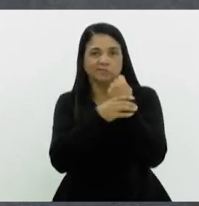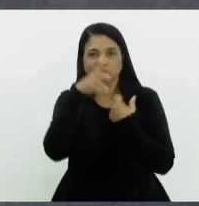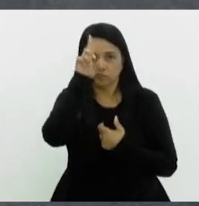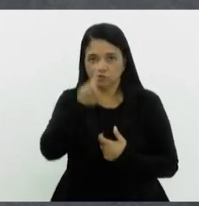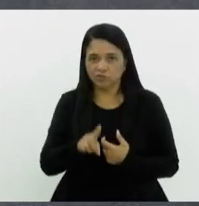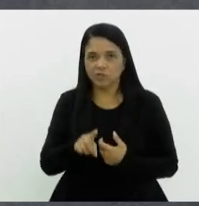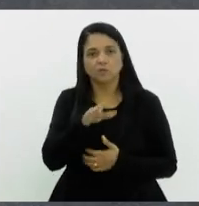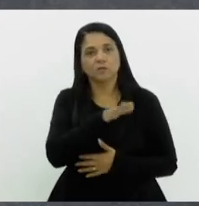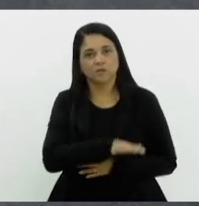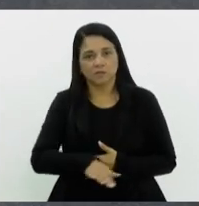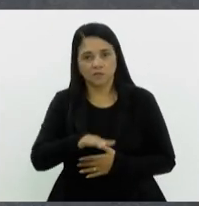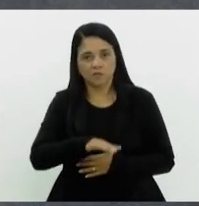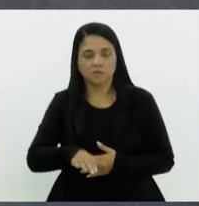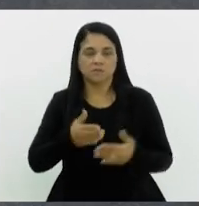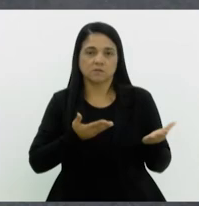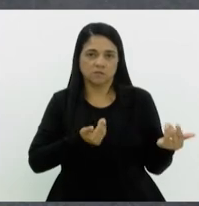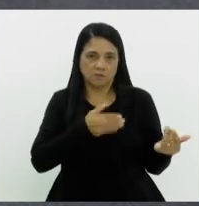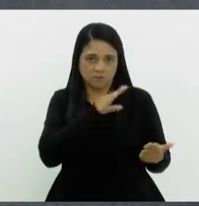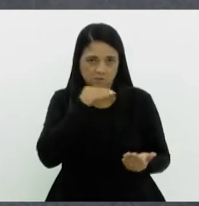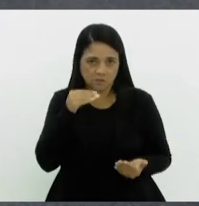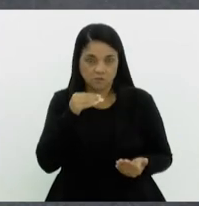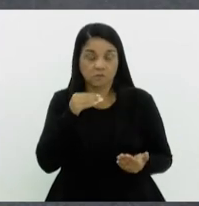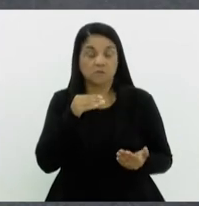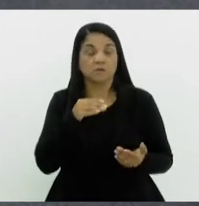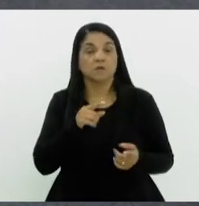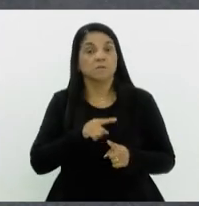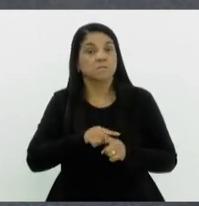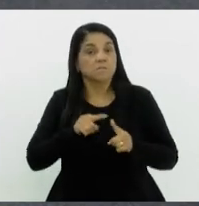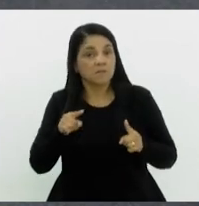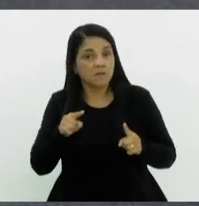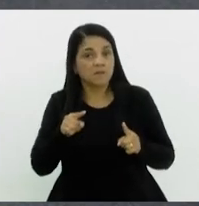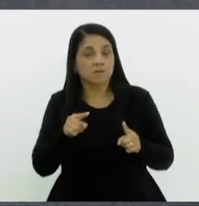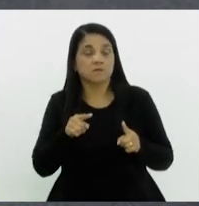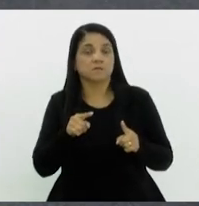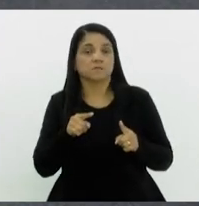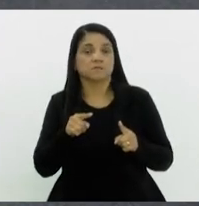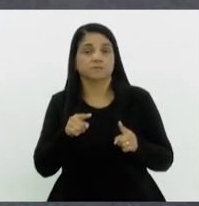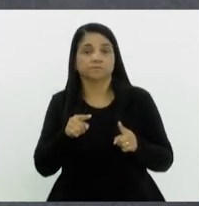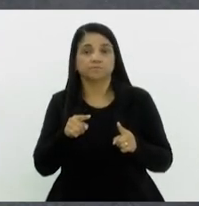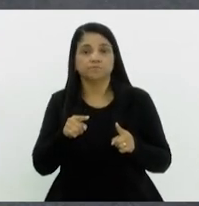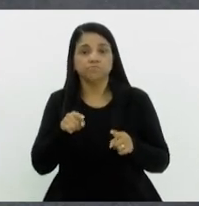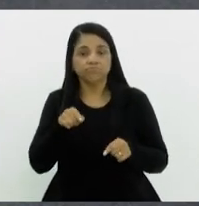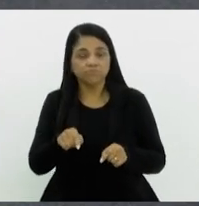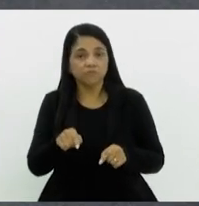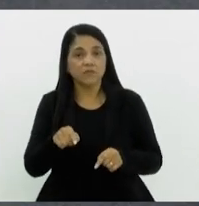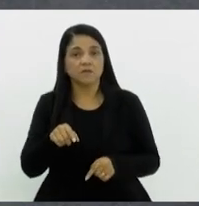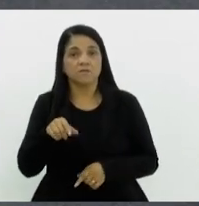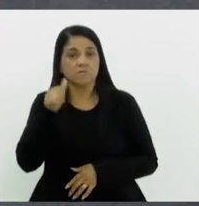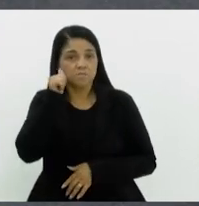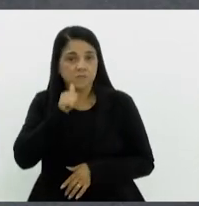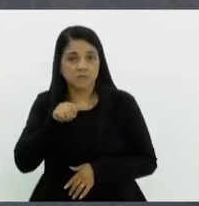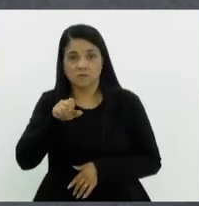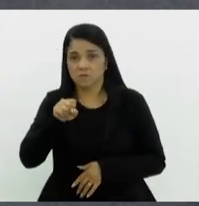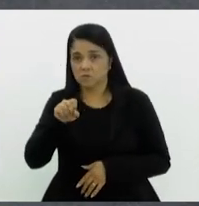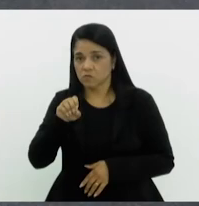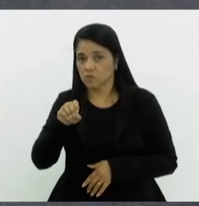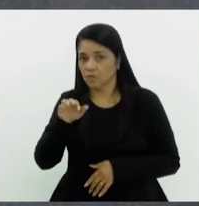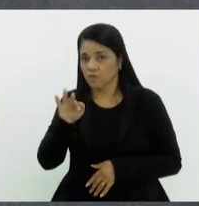direitos das nossas crianças e adolescentes. Mas não só isso, senhora presidente. Esse caso da menina